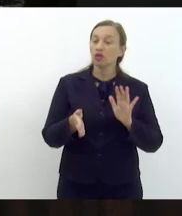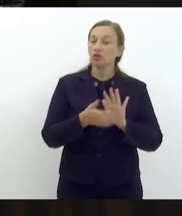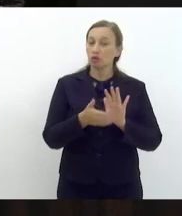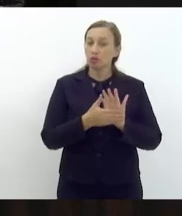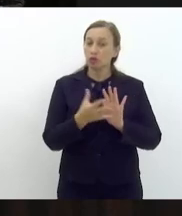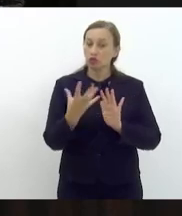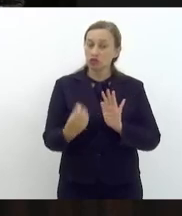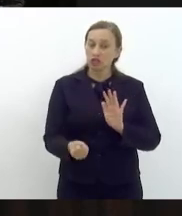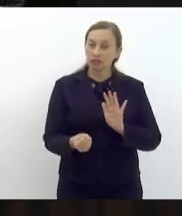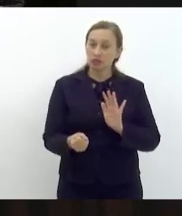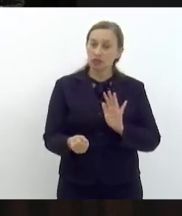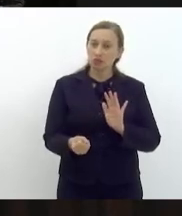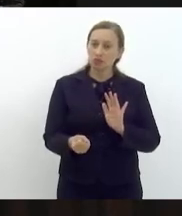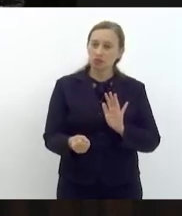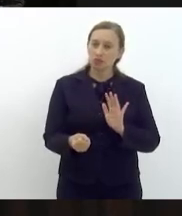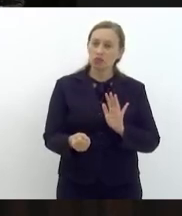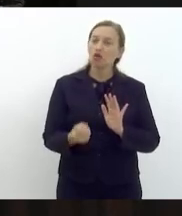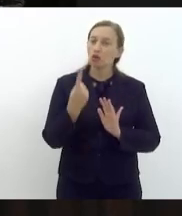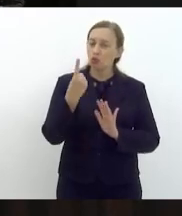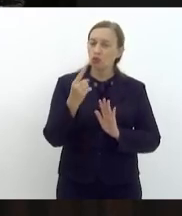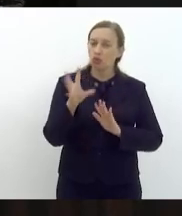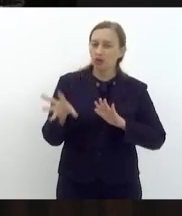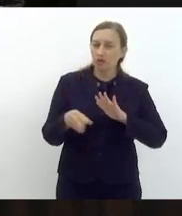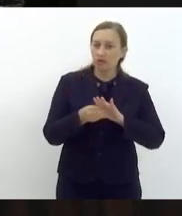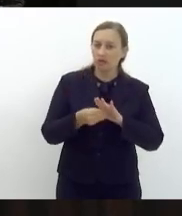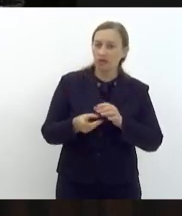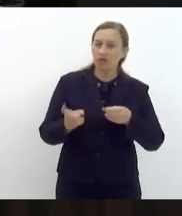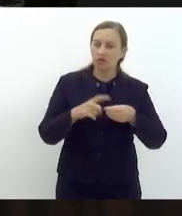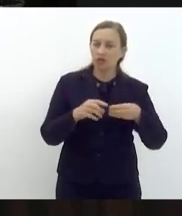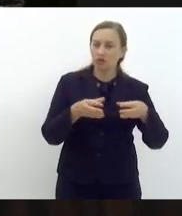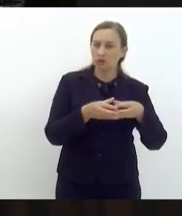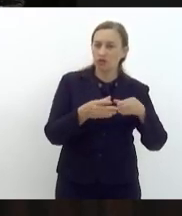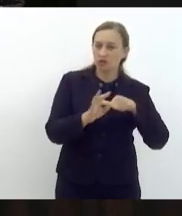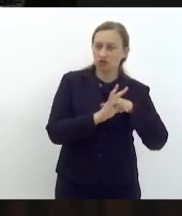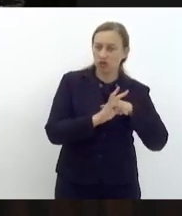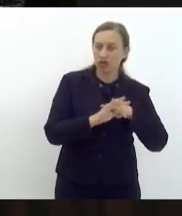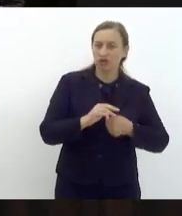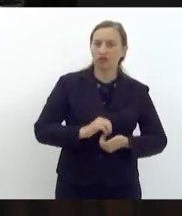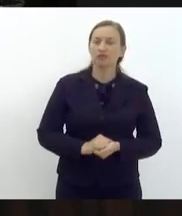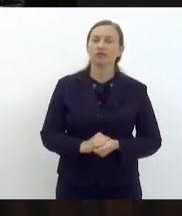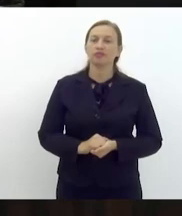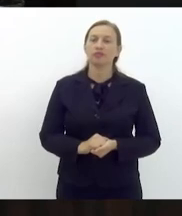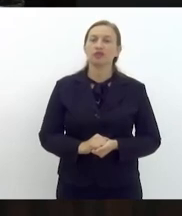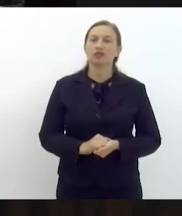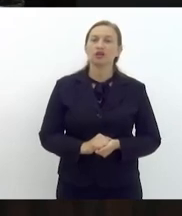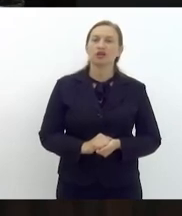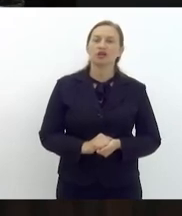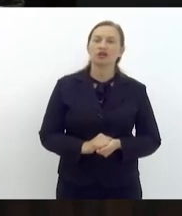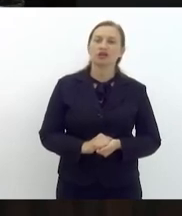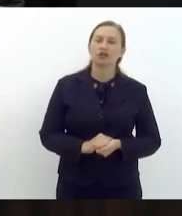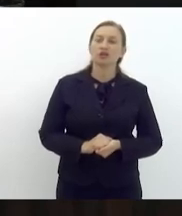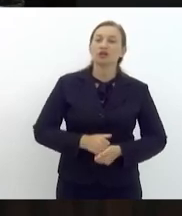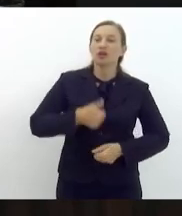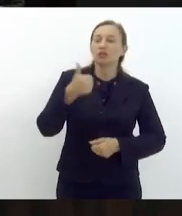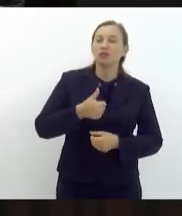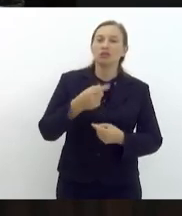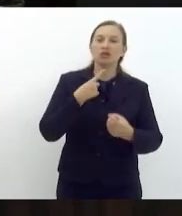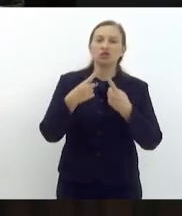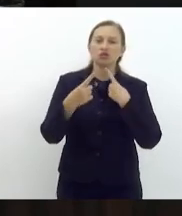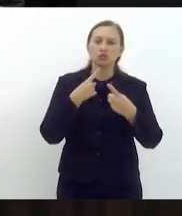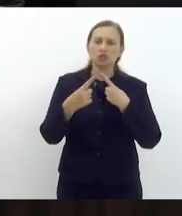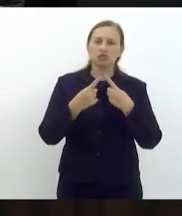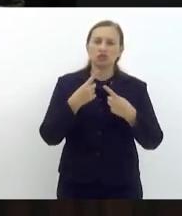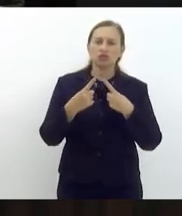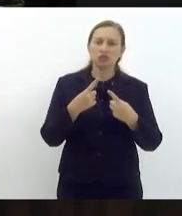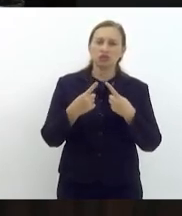proposta recebeu uma emenda. Retorna às comissões. Em primeira discussão, primeiro